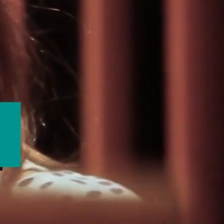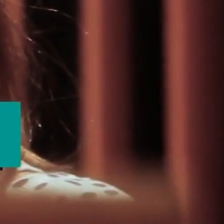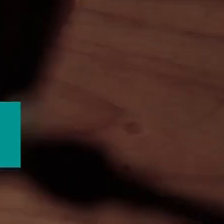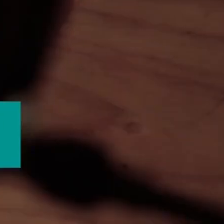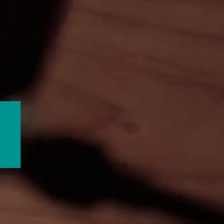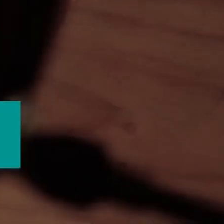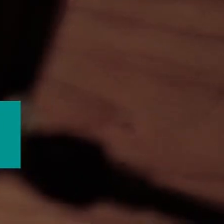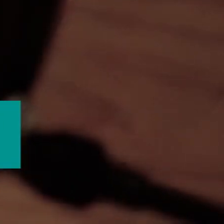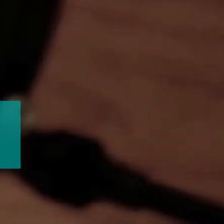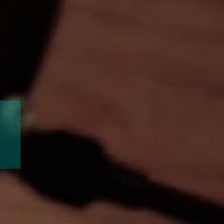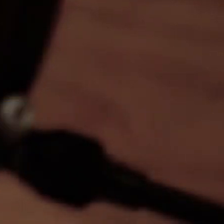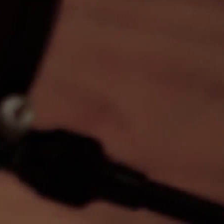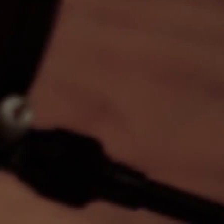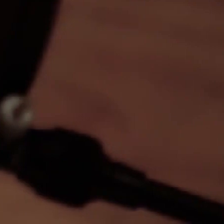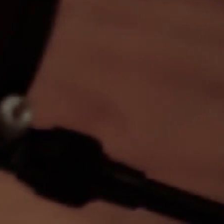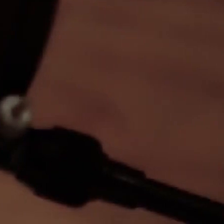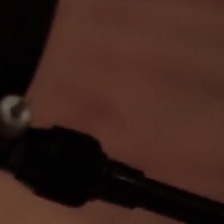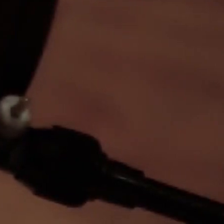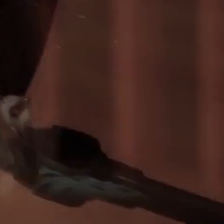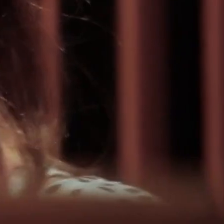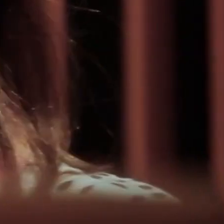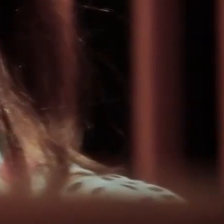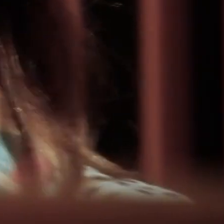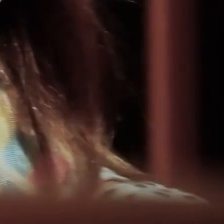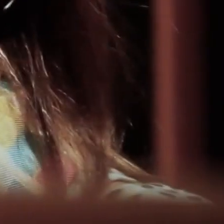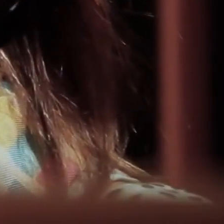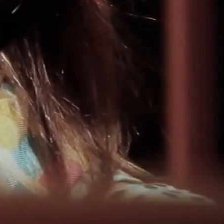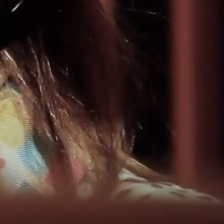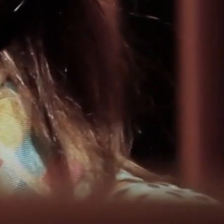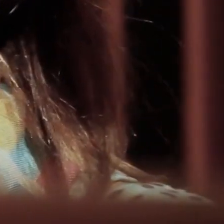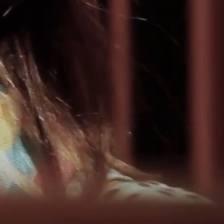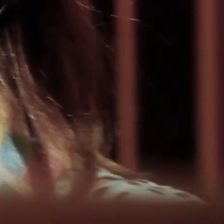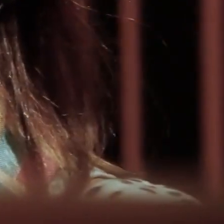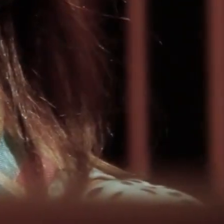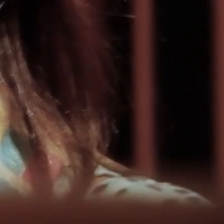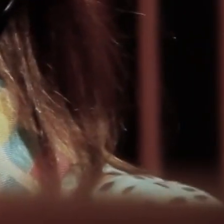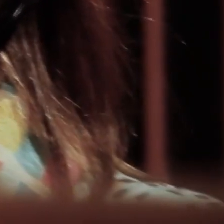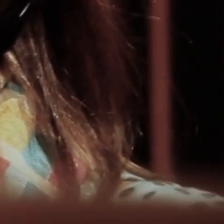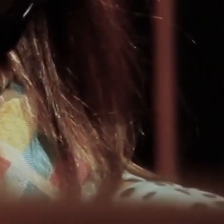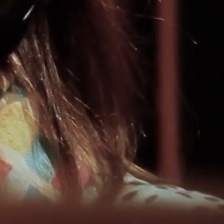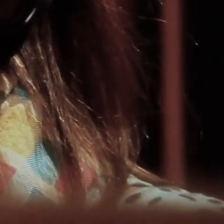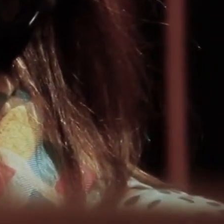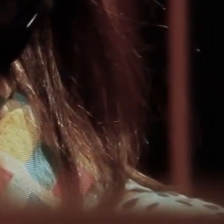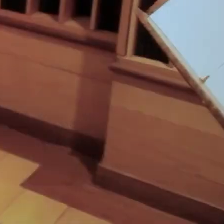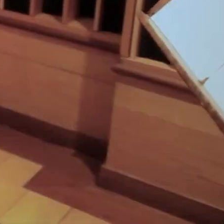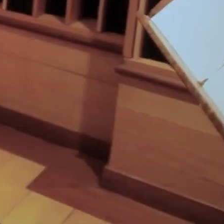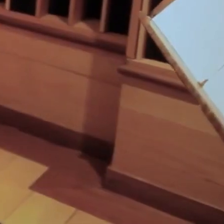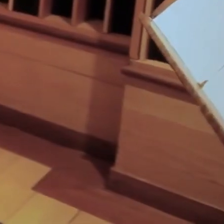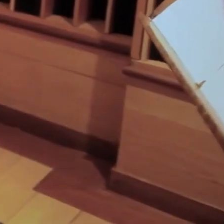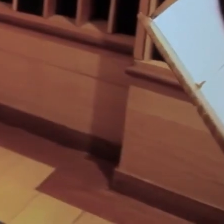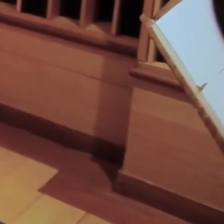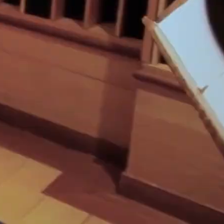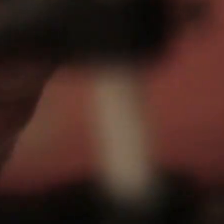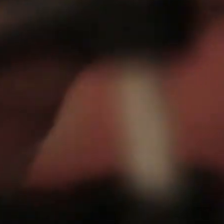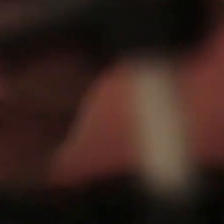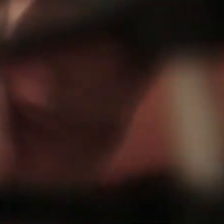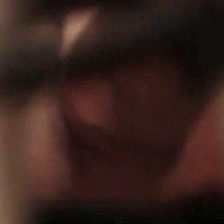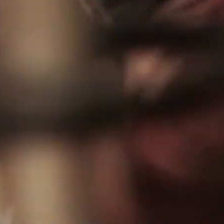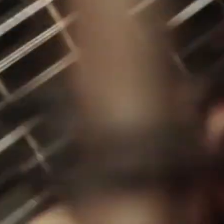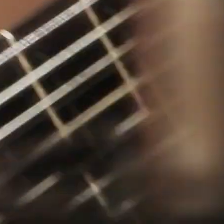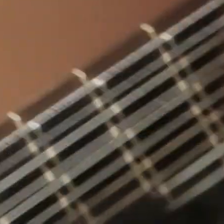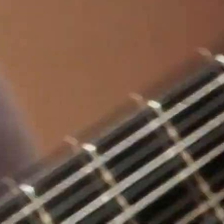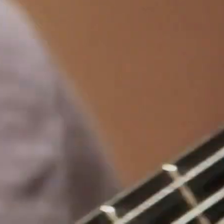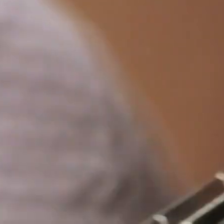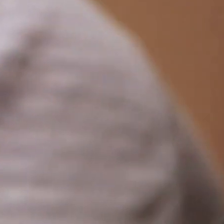Quando o destino marca a hora, o mundo em poesia se aflora. A dança e a